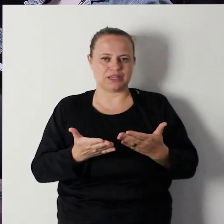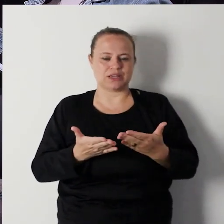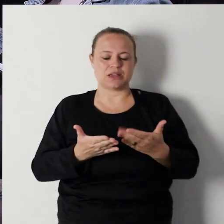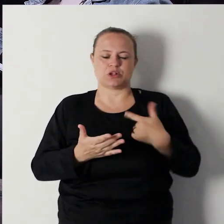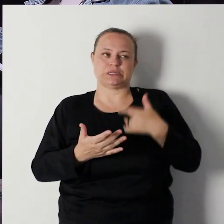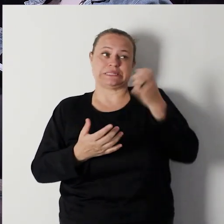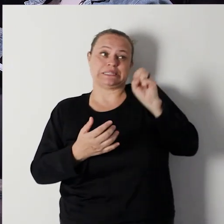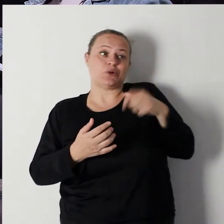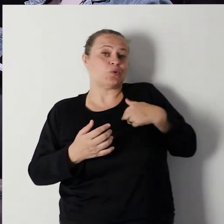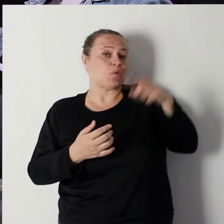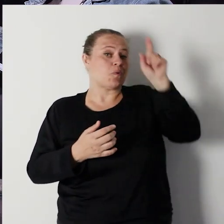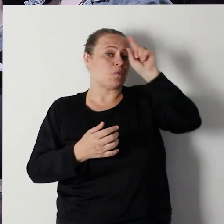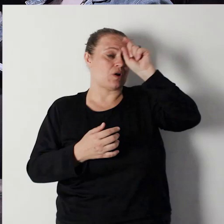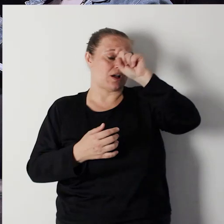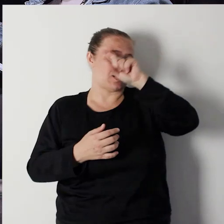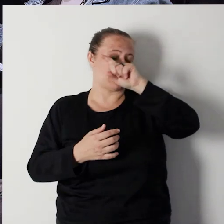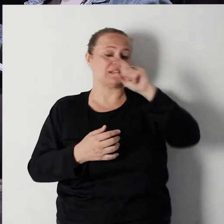eu não estou